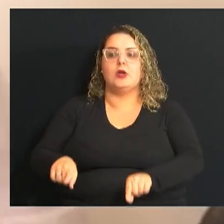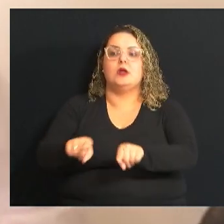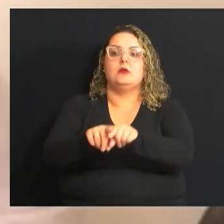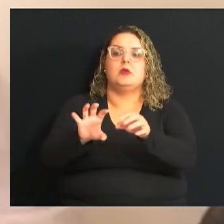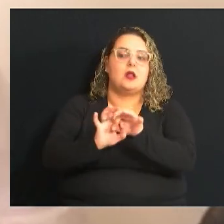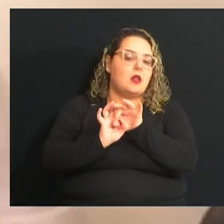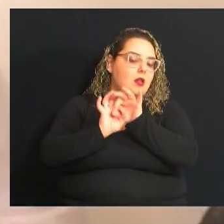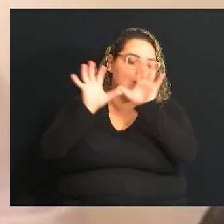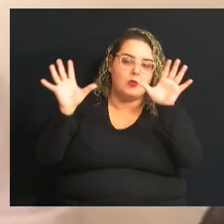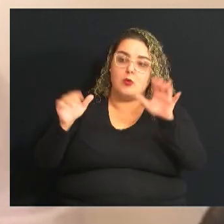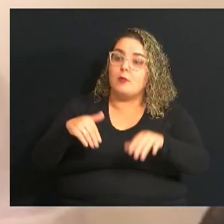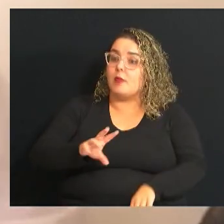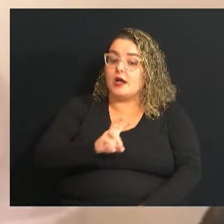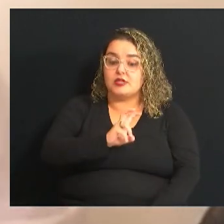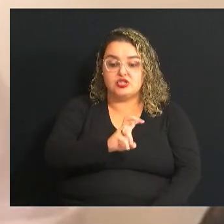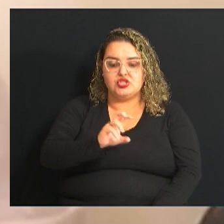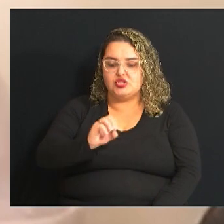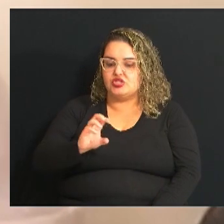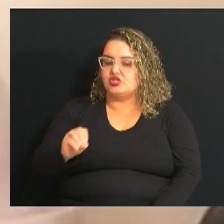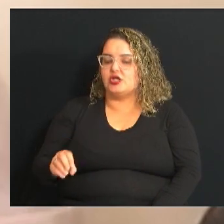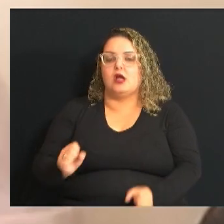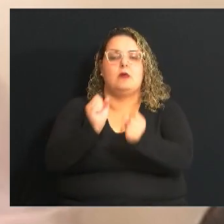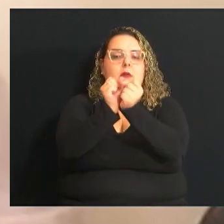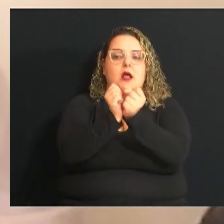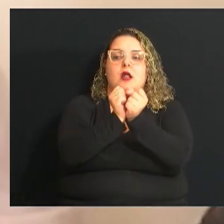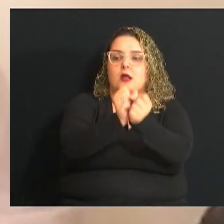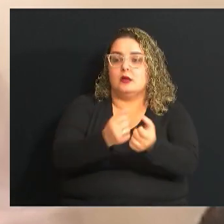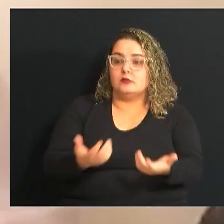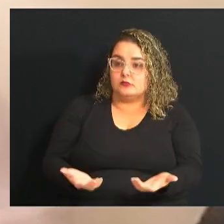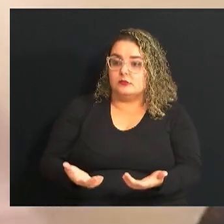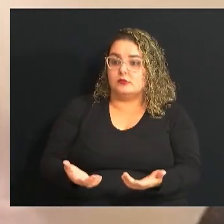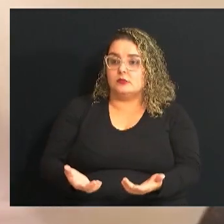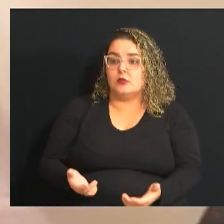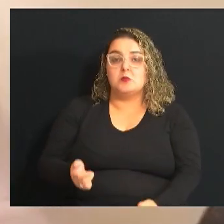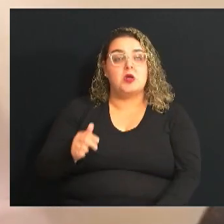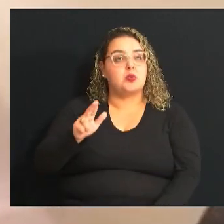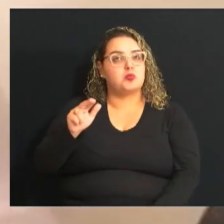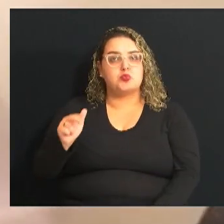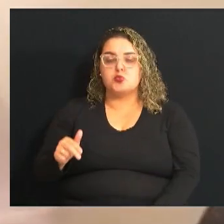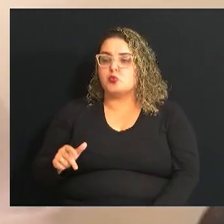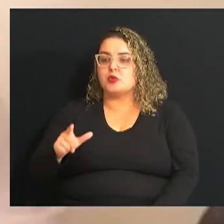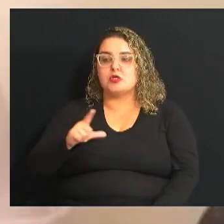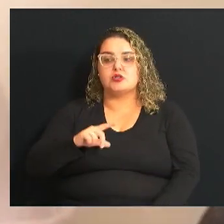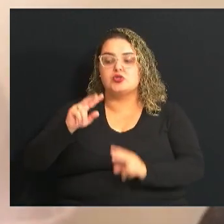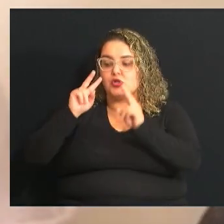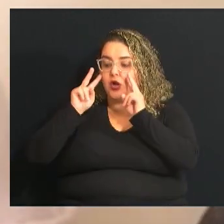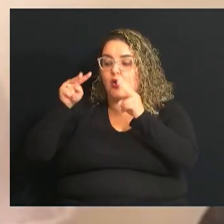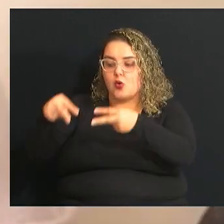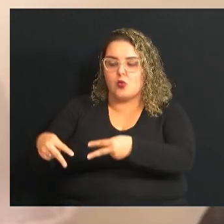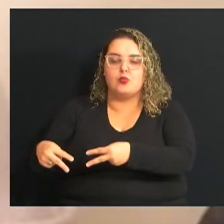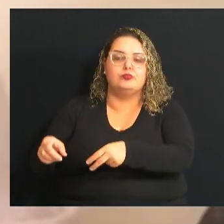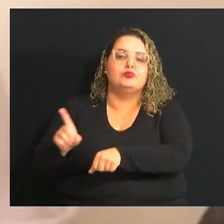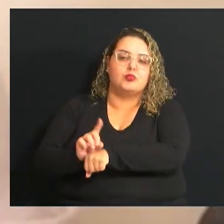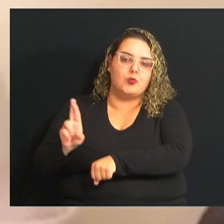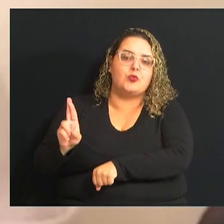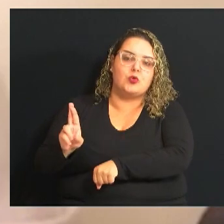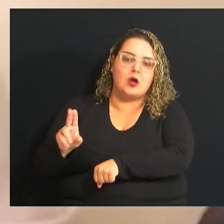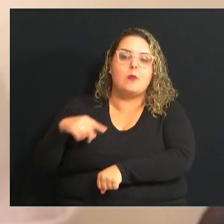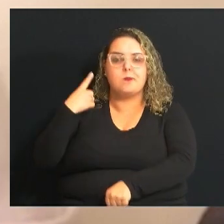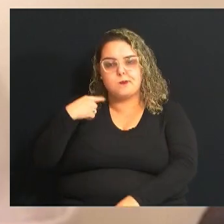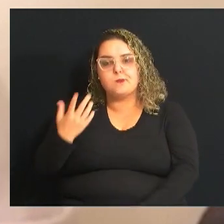sua morte, em 2015, a OAB, Ordem dos Advogados do Brasil, reconheceu a atuação de Gama, que